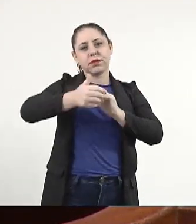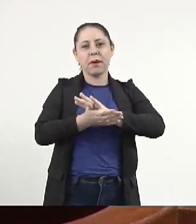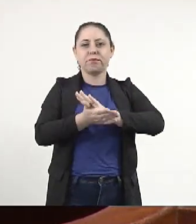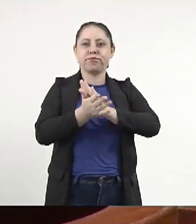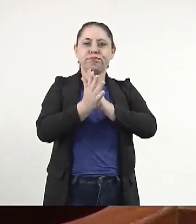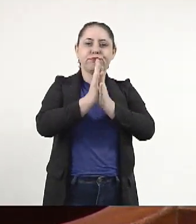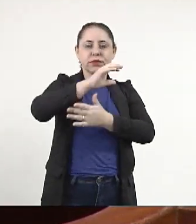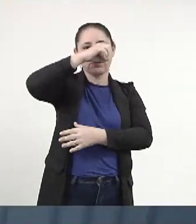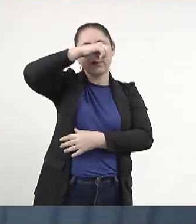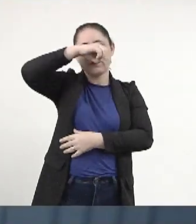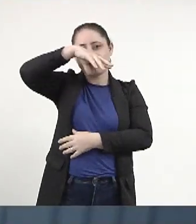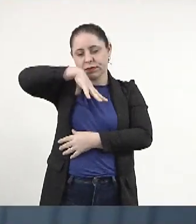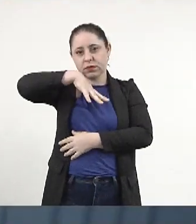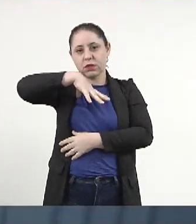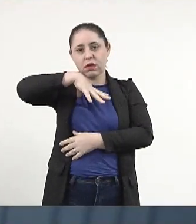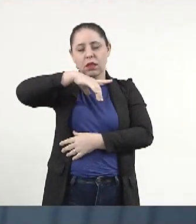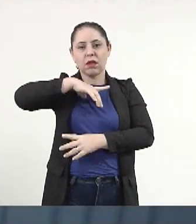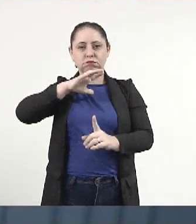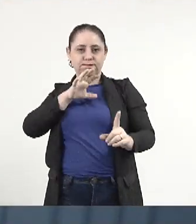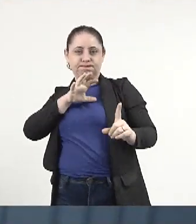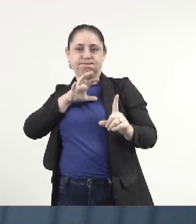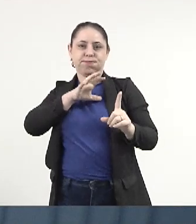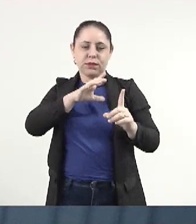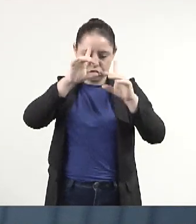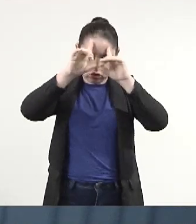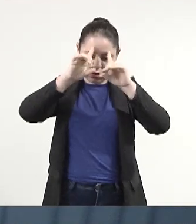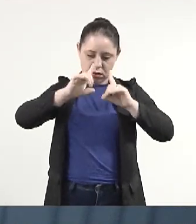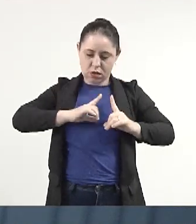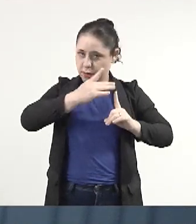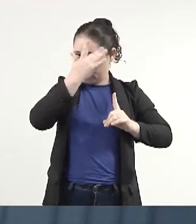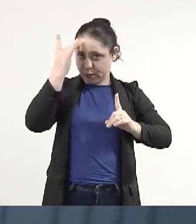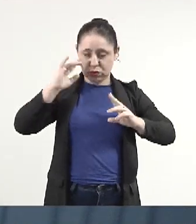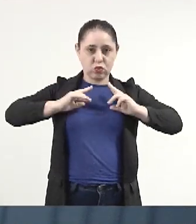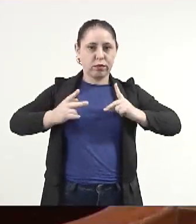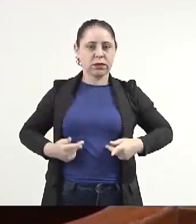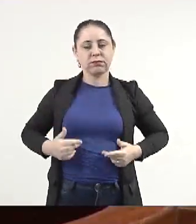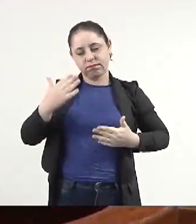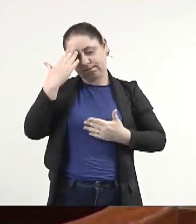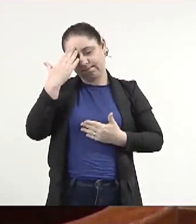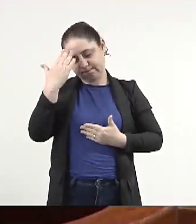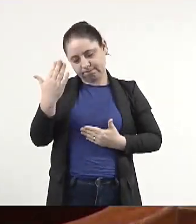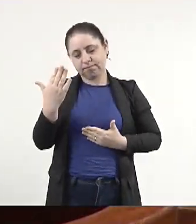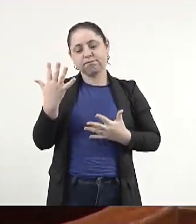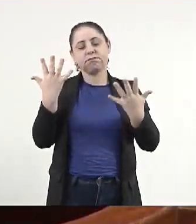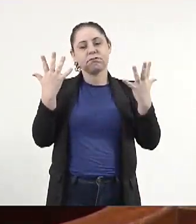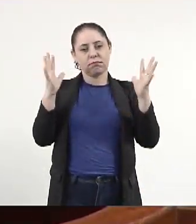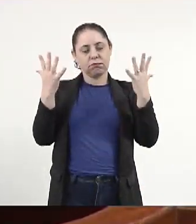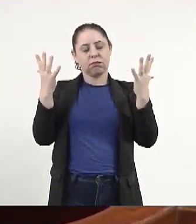discriminação e de violência que atacam a dignidade da pessoa humana. Obrigado.